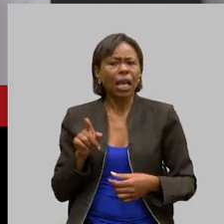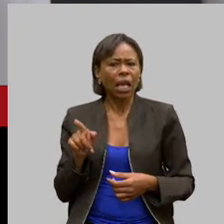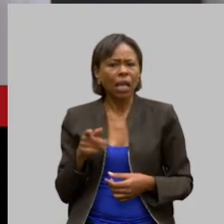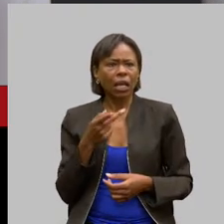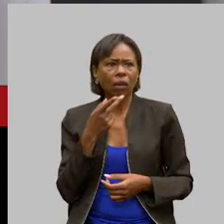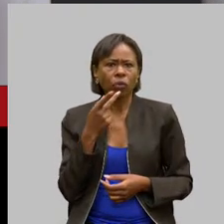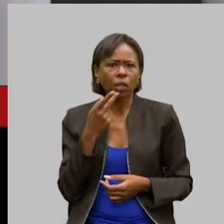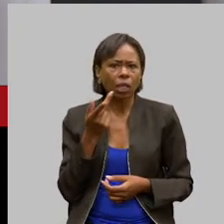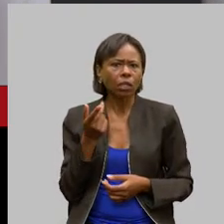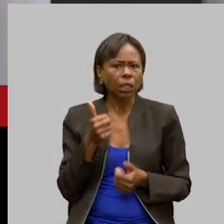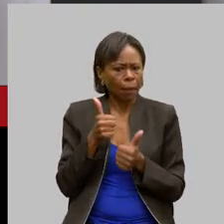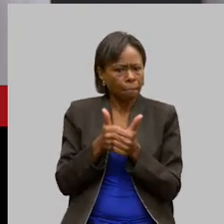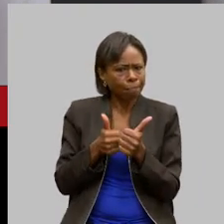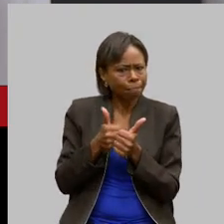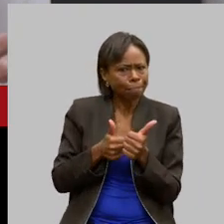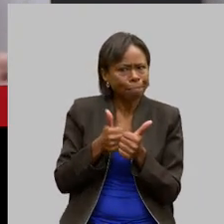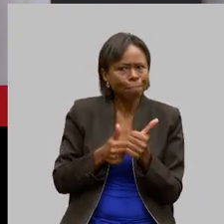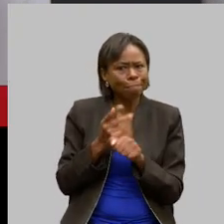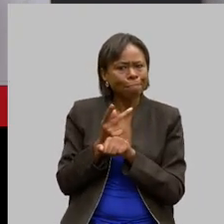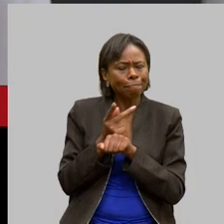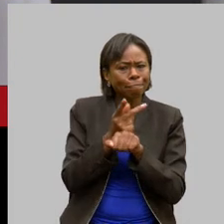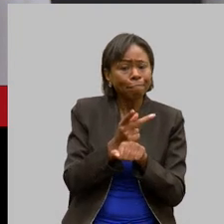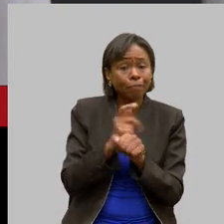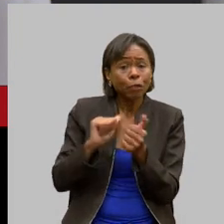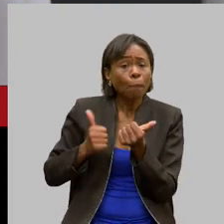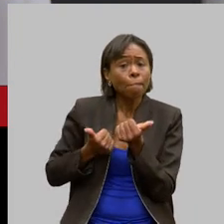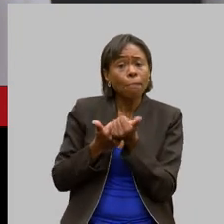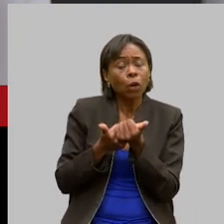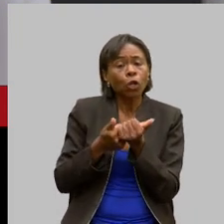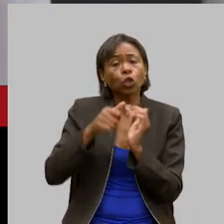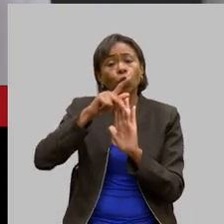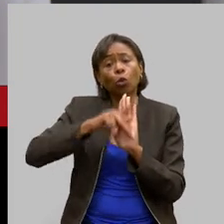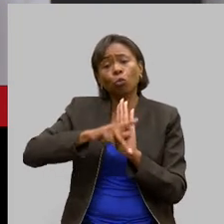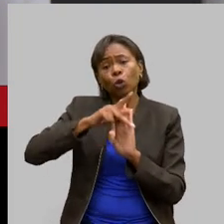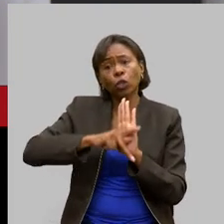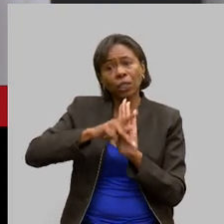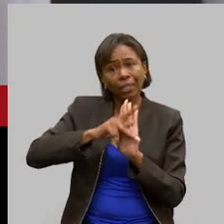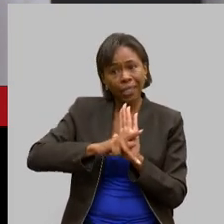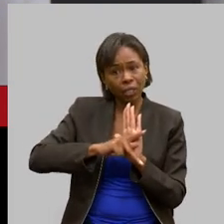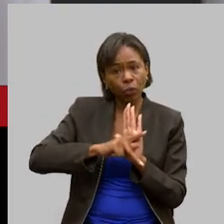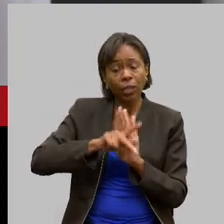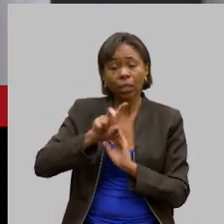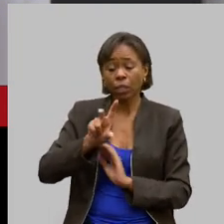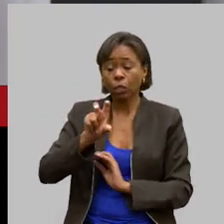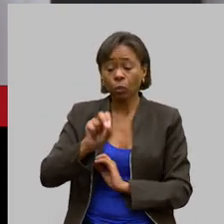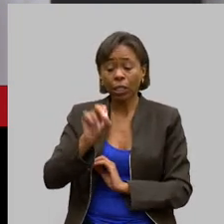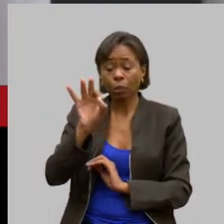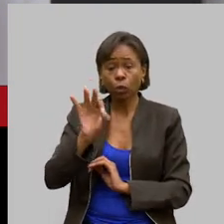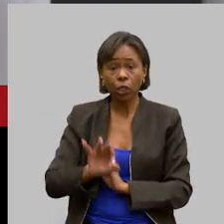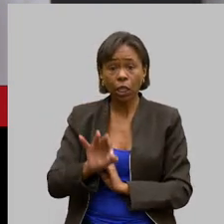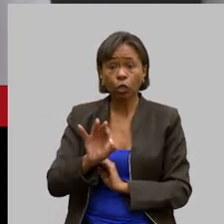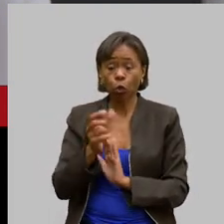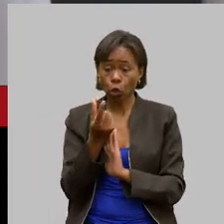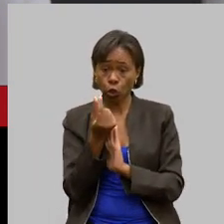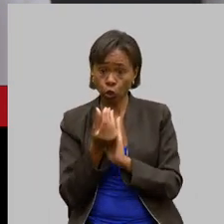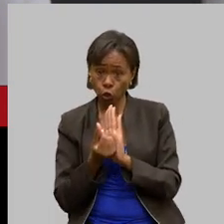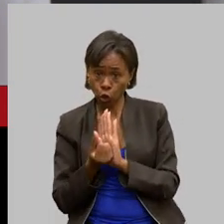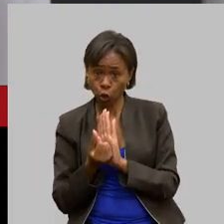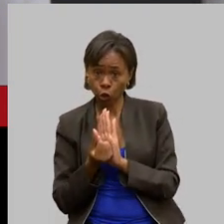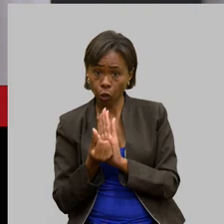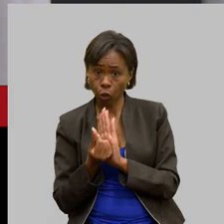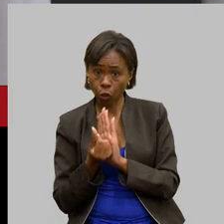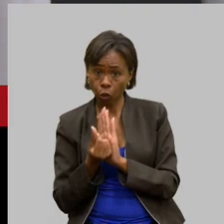tá buscando apoio para um projeto 50 por C dos recursos das loterias mineiras